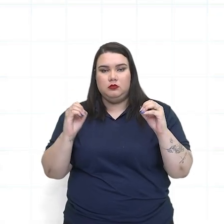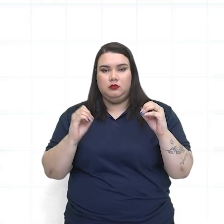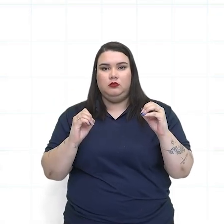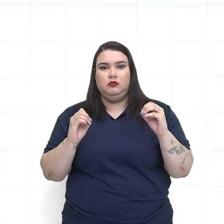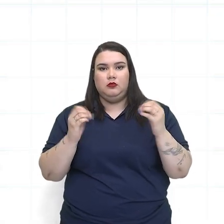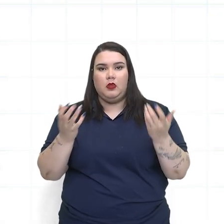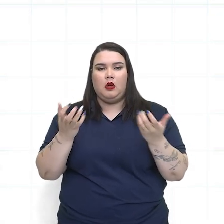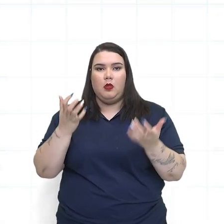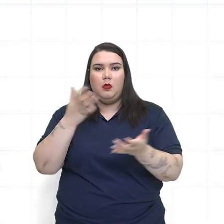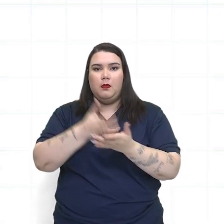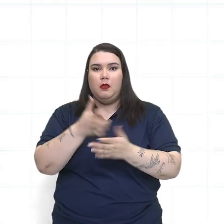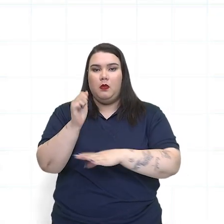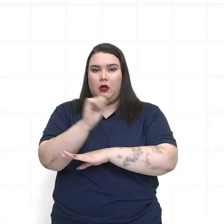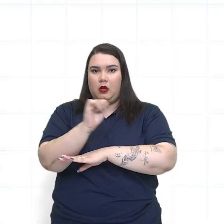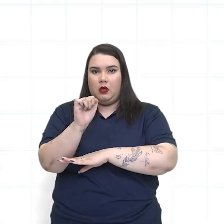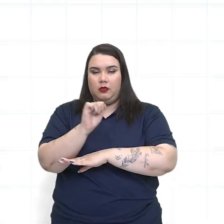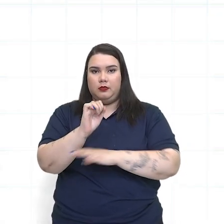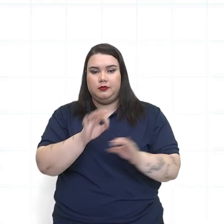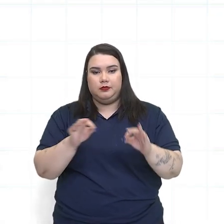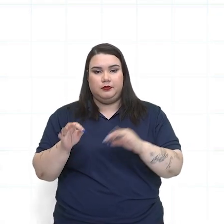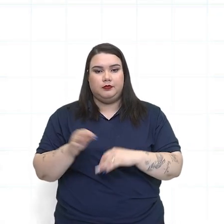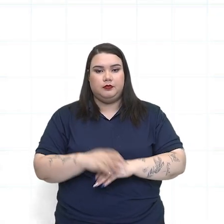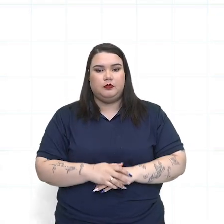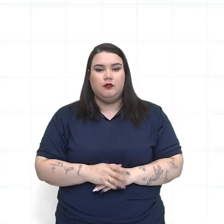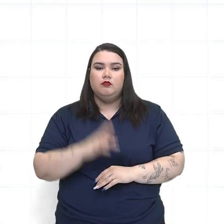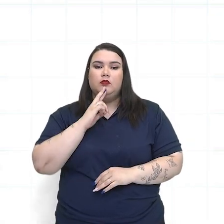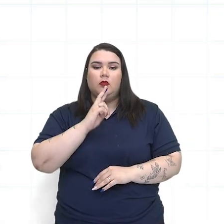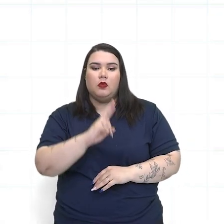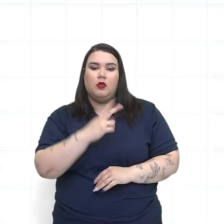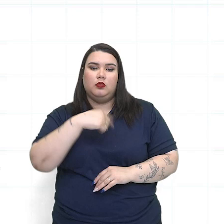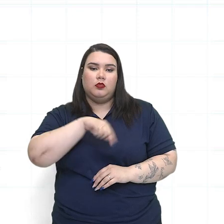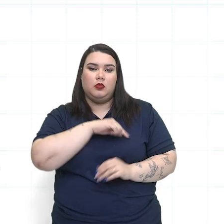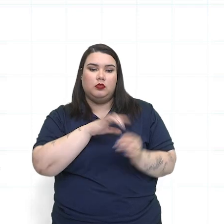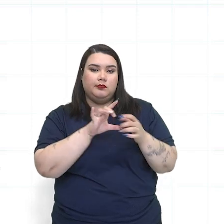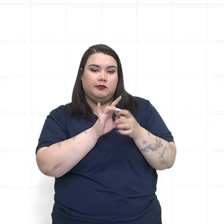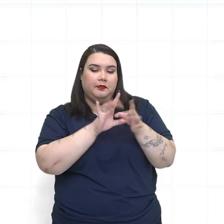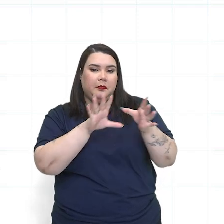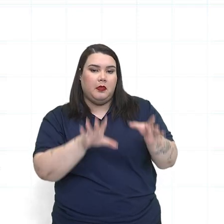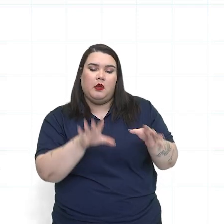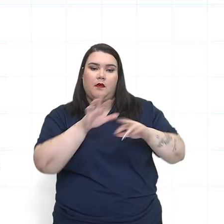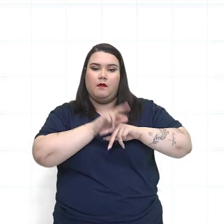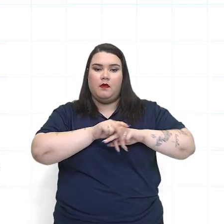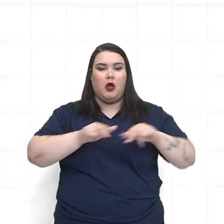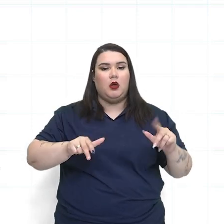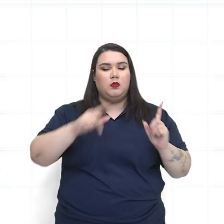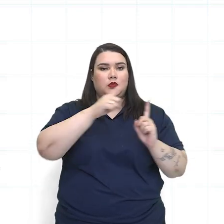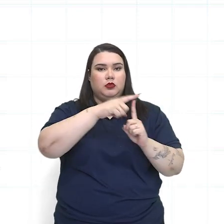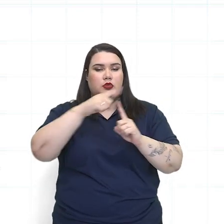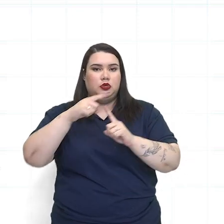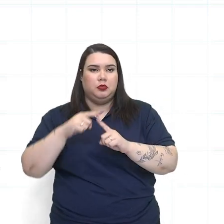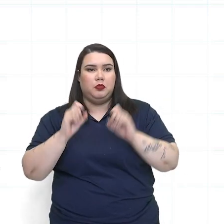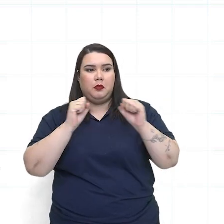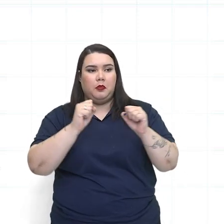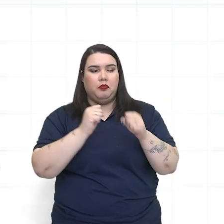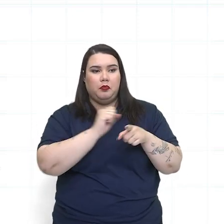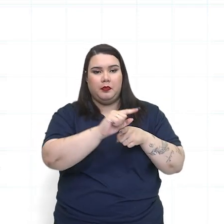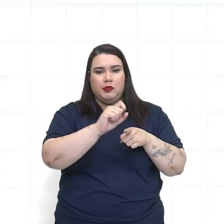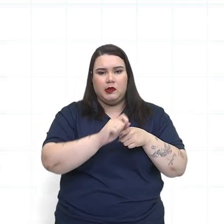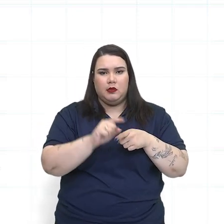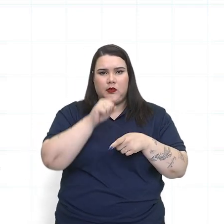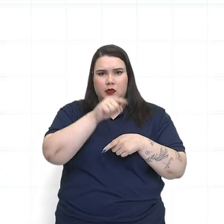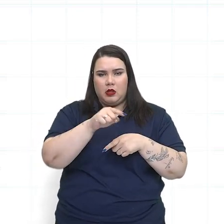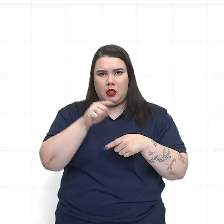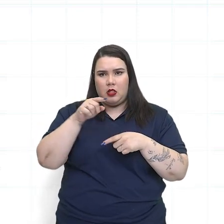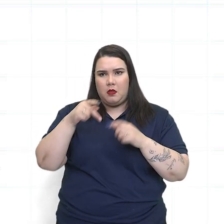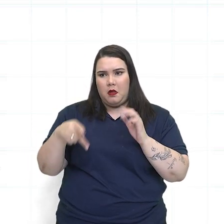Para comprar um veículo. Aí ela responde, nós dispomos de várias modalidades de crédito. O